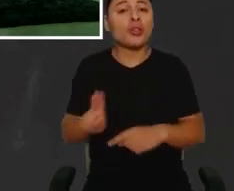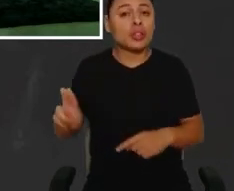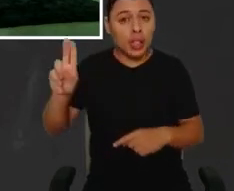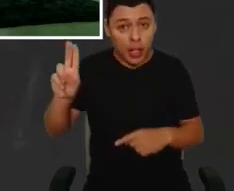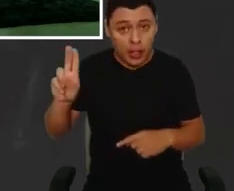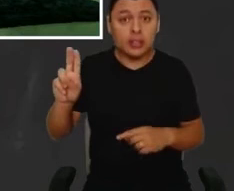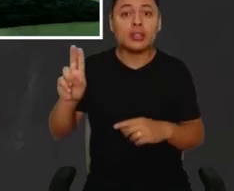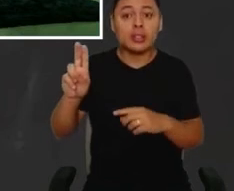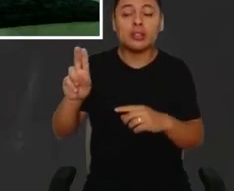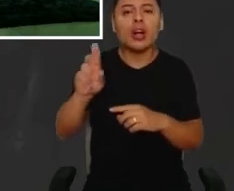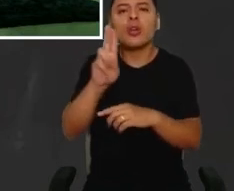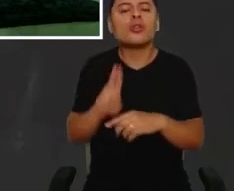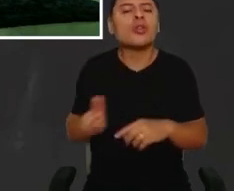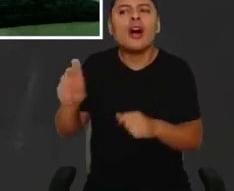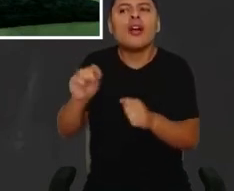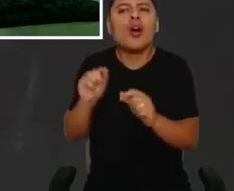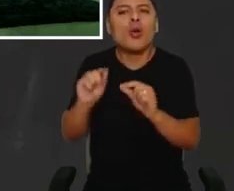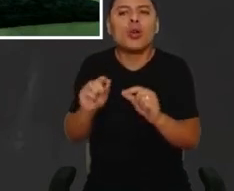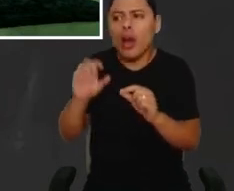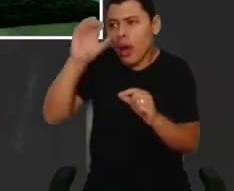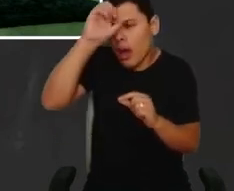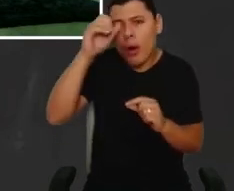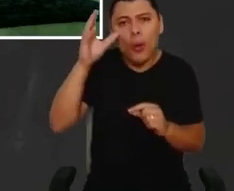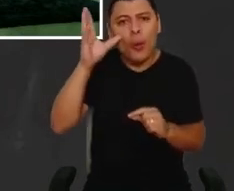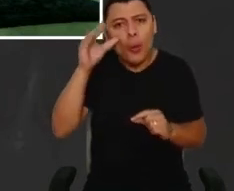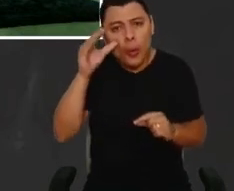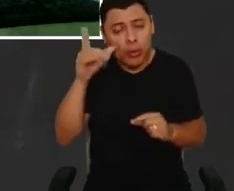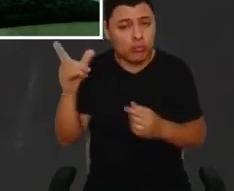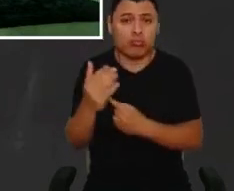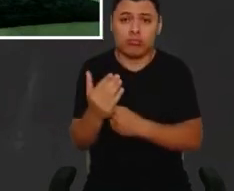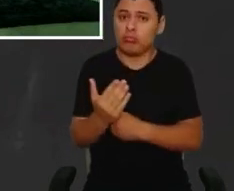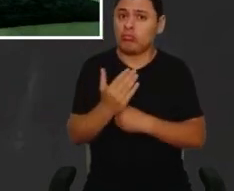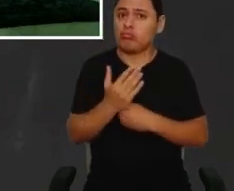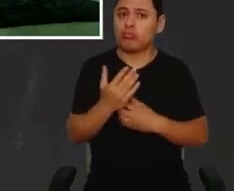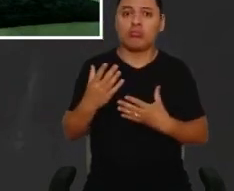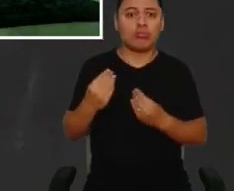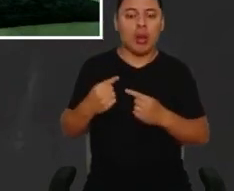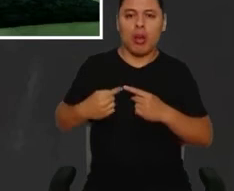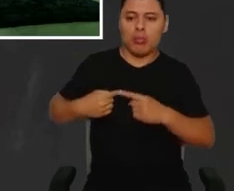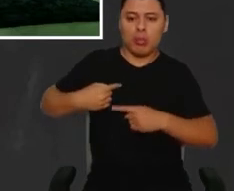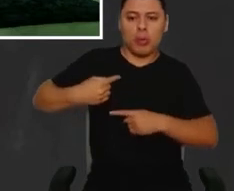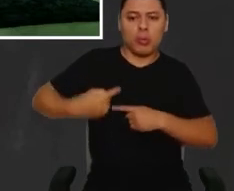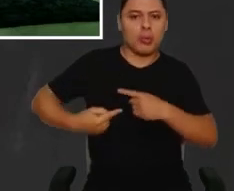feito, entendeu? Isso tem nos ajudado muito na sucessão e